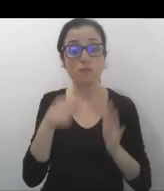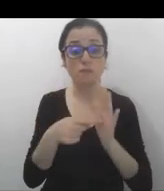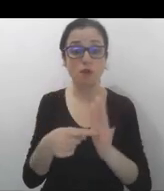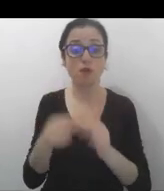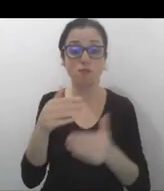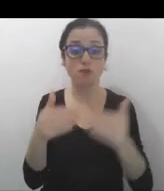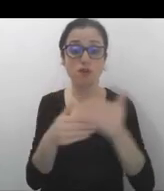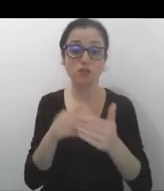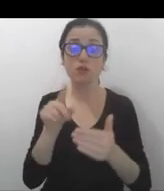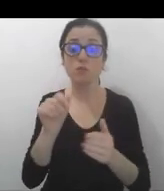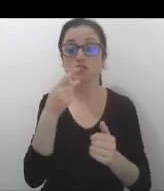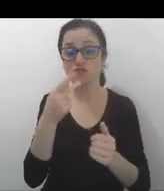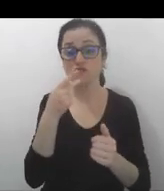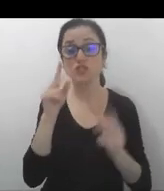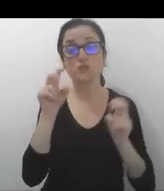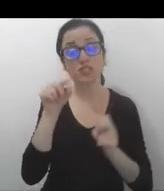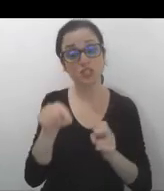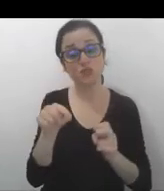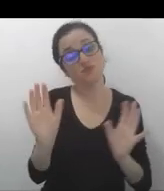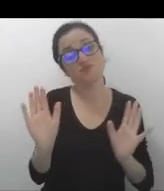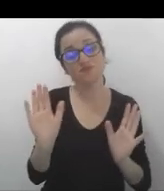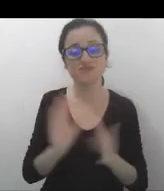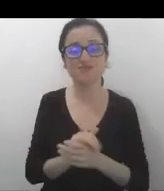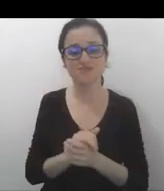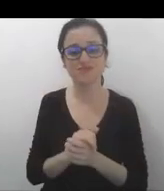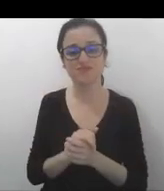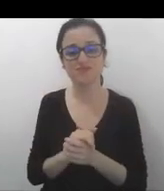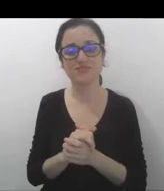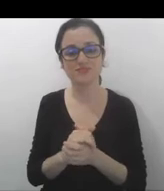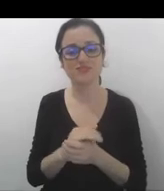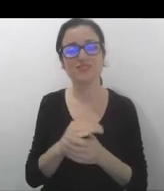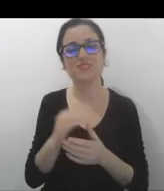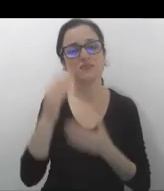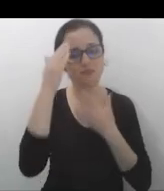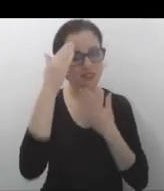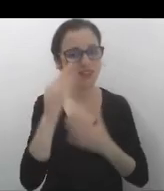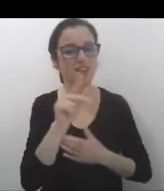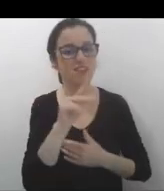mas talvez enquanto você mostra as imagens, você pode falar sobre isso.